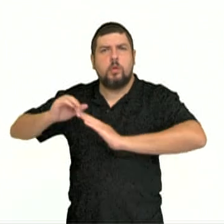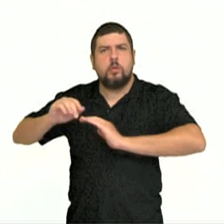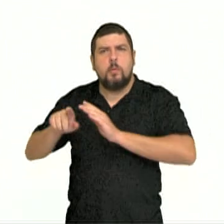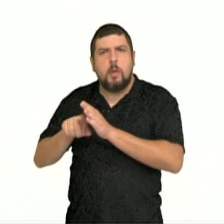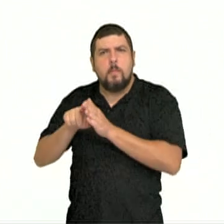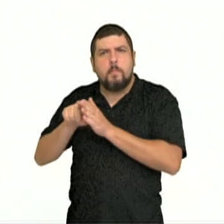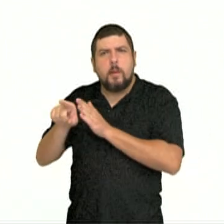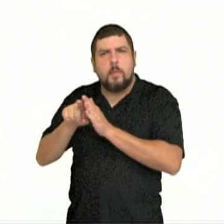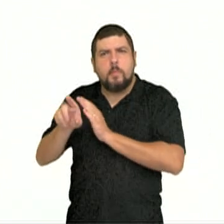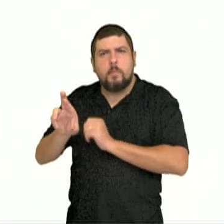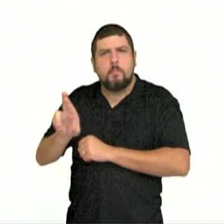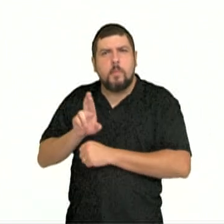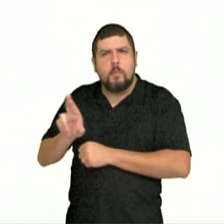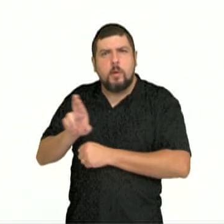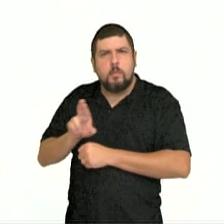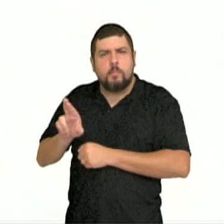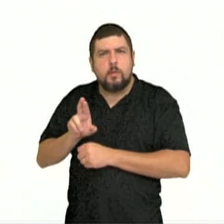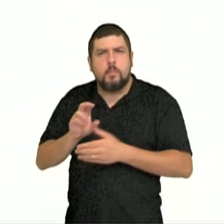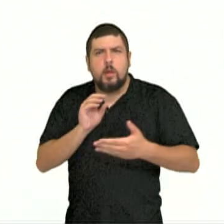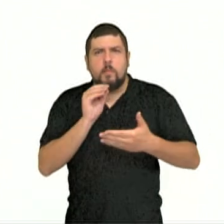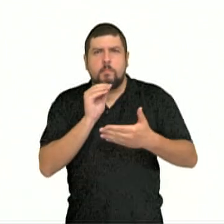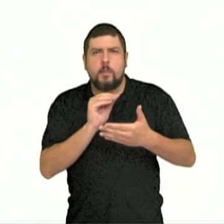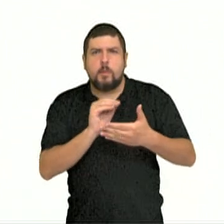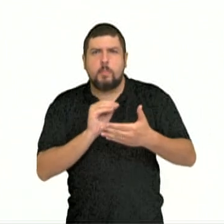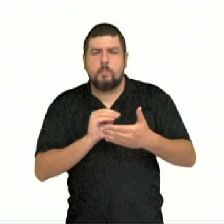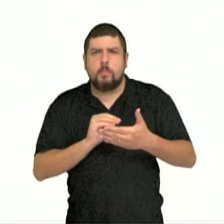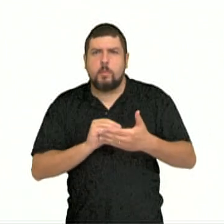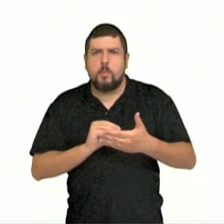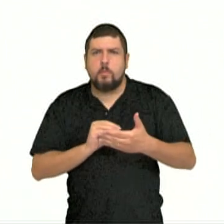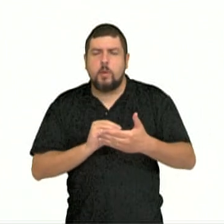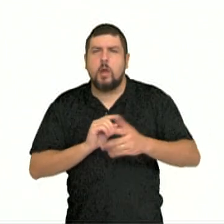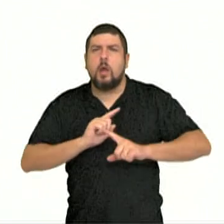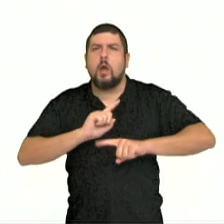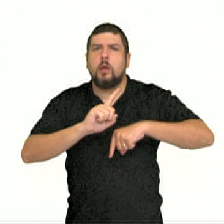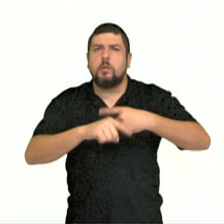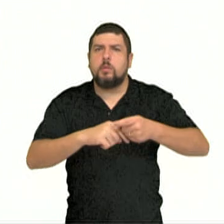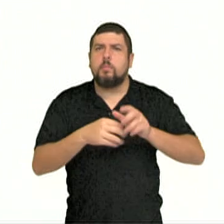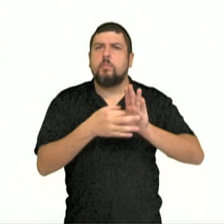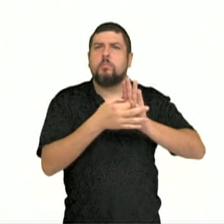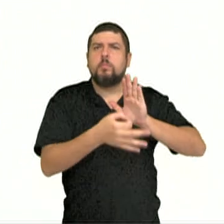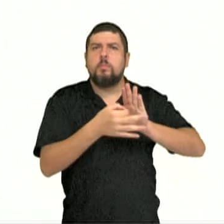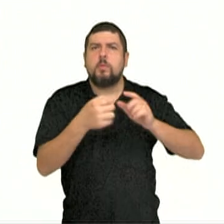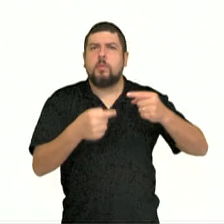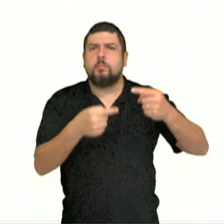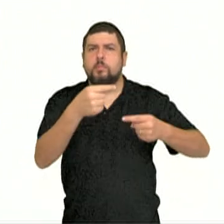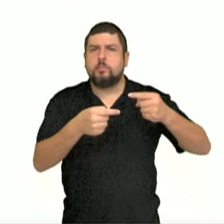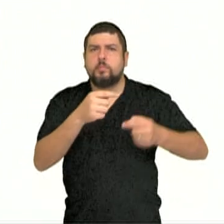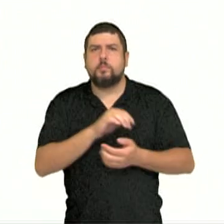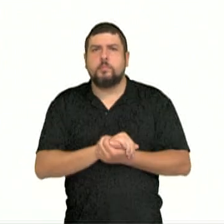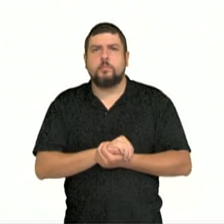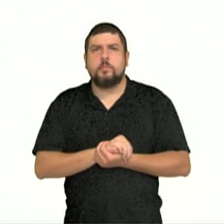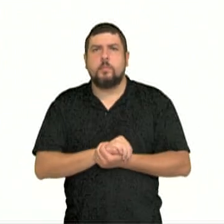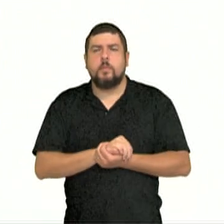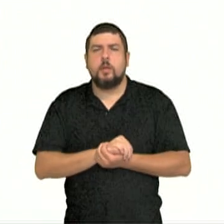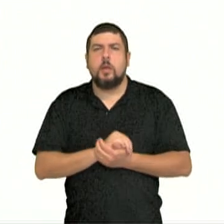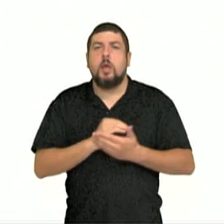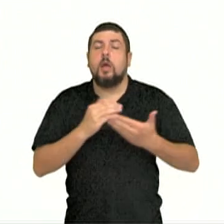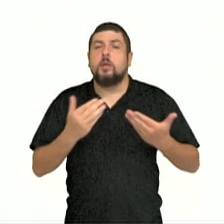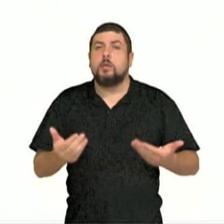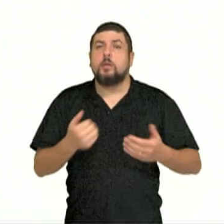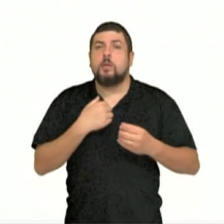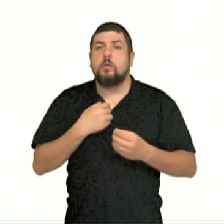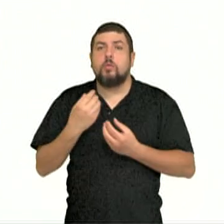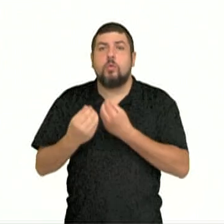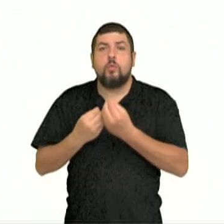através ali da resposta do especialista, eu criar ali a minha base de argumentação. Então, revelam as falas dos